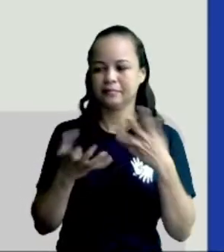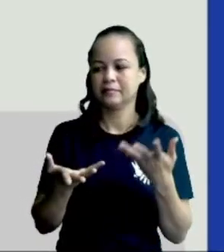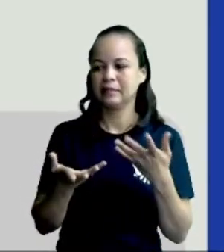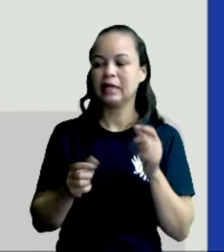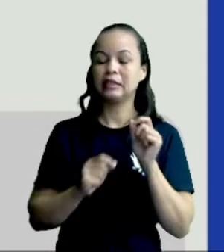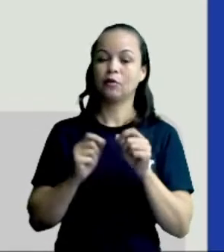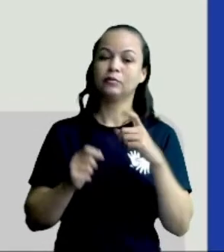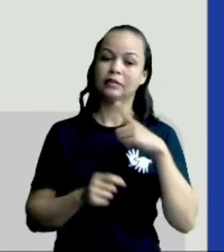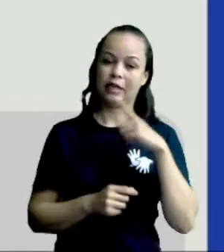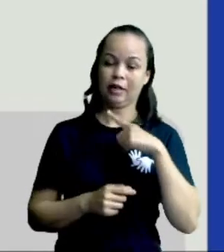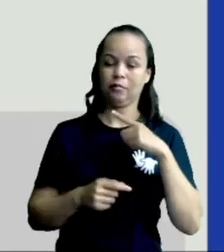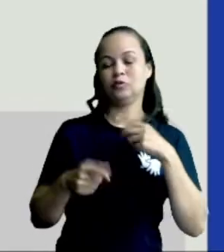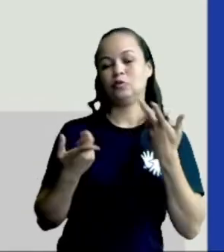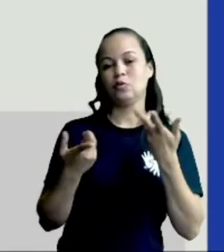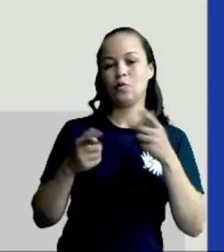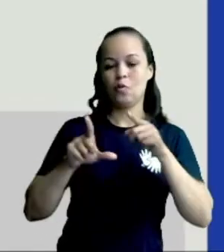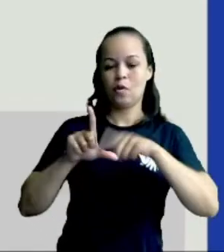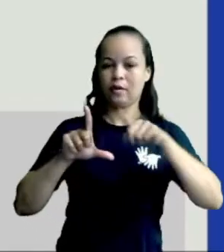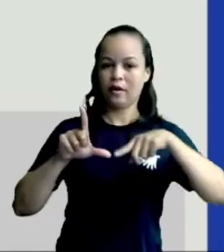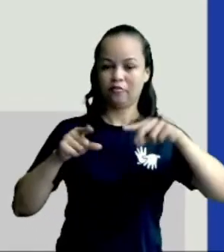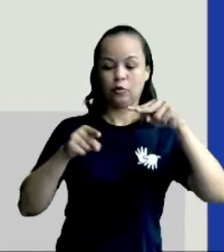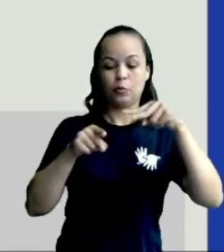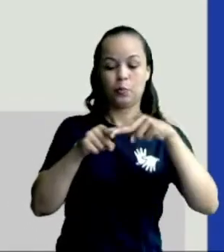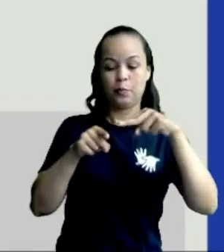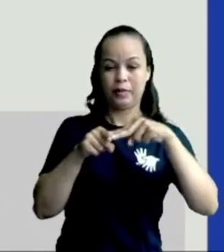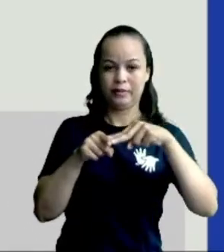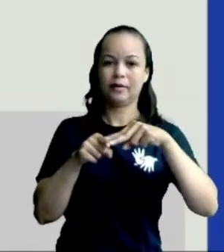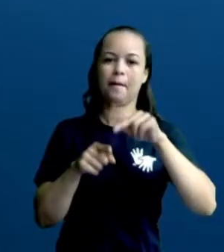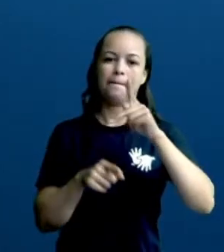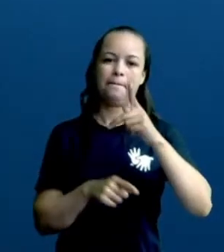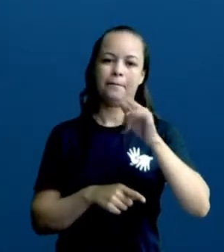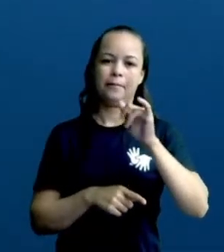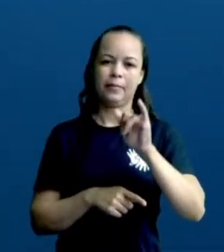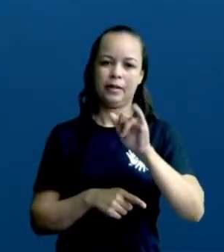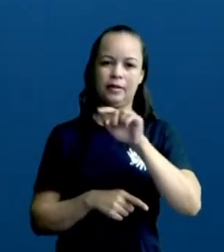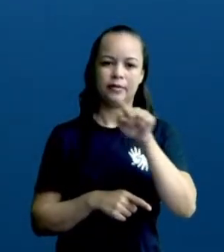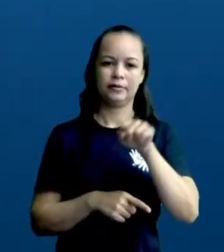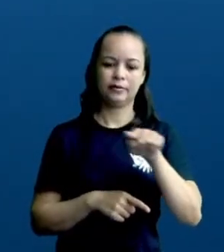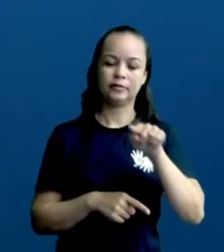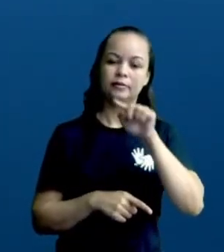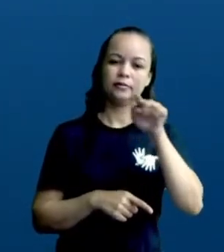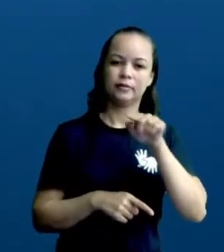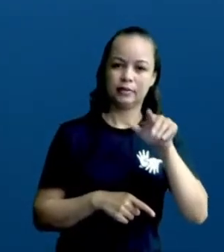de pizza, tá certo? Nosso próximo gráfico